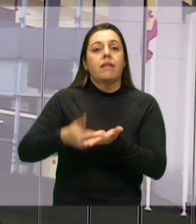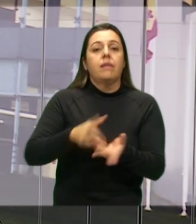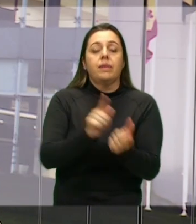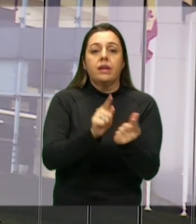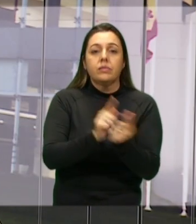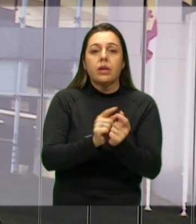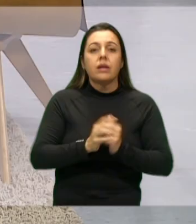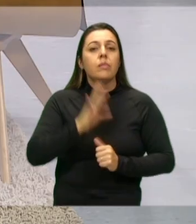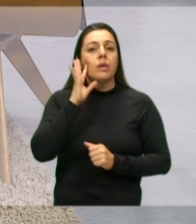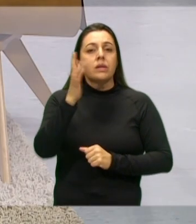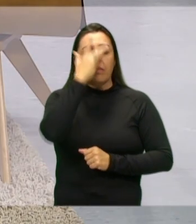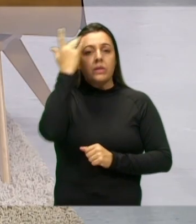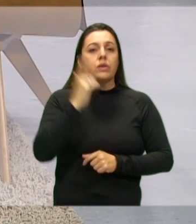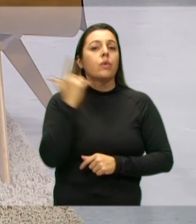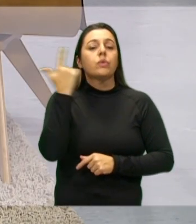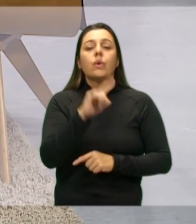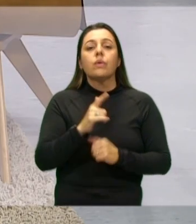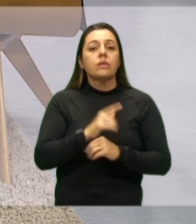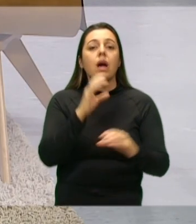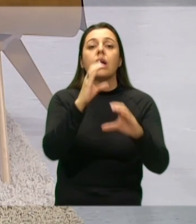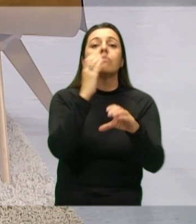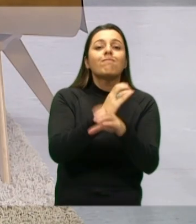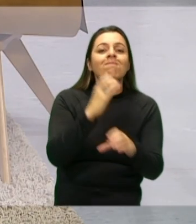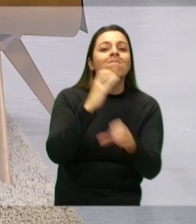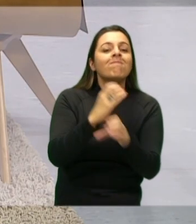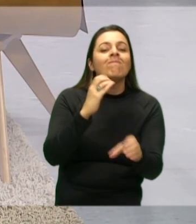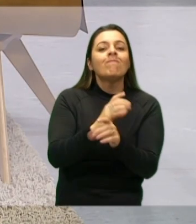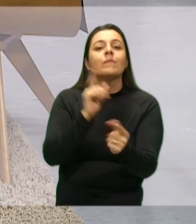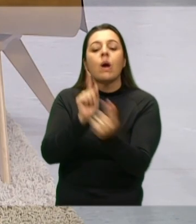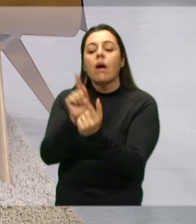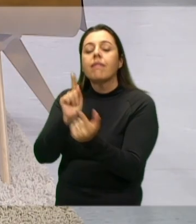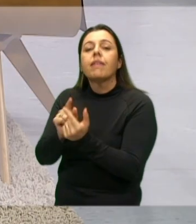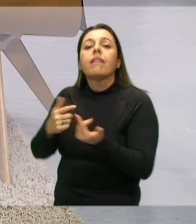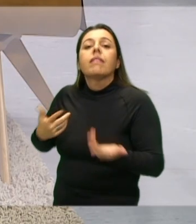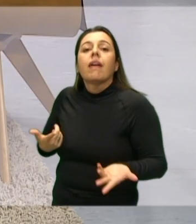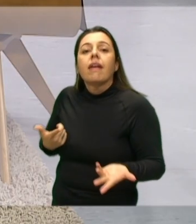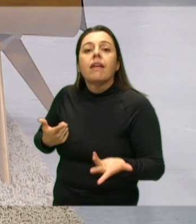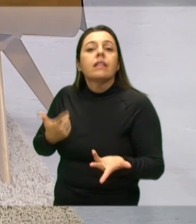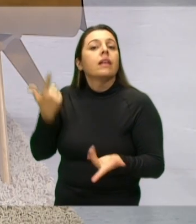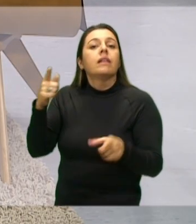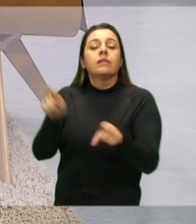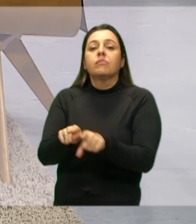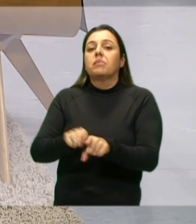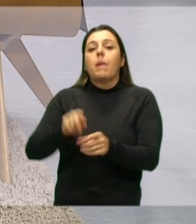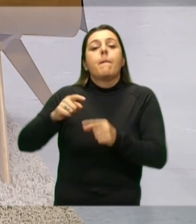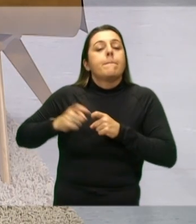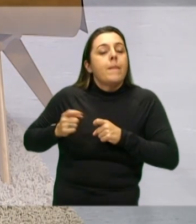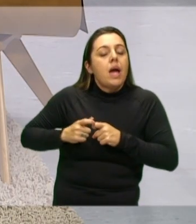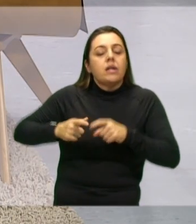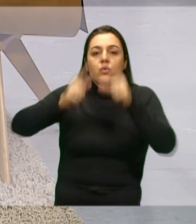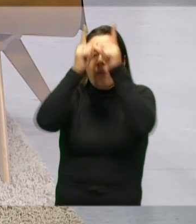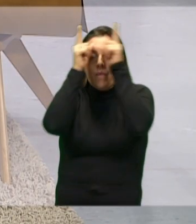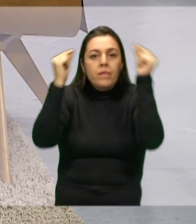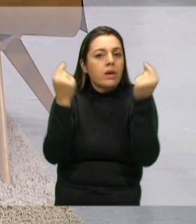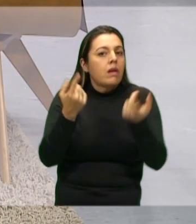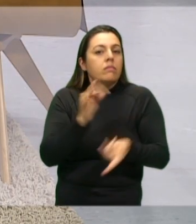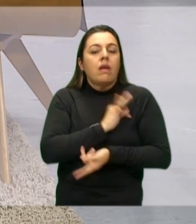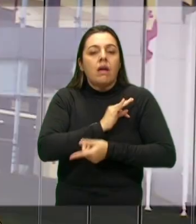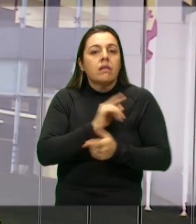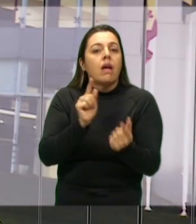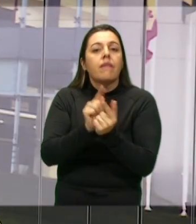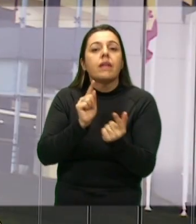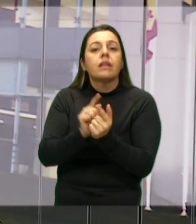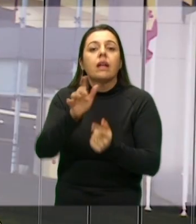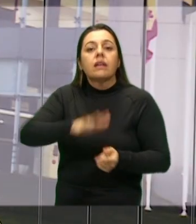atendimento. Imagina a pessoa que não consegue se comunicar e o atendente que está lá para atender, seja ele um médico, um enfermeiro, técnico, atendendo